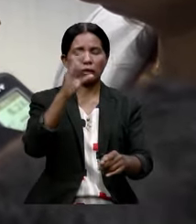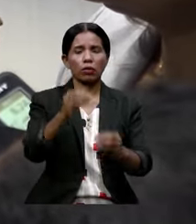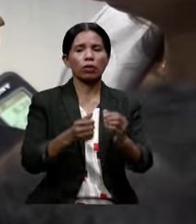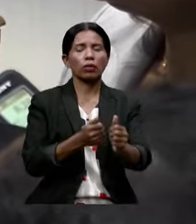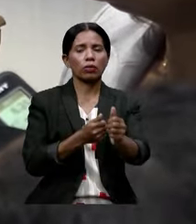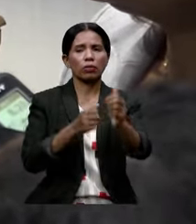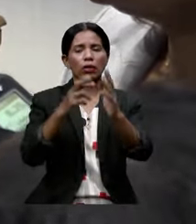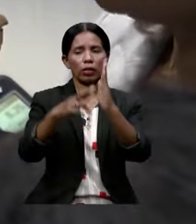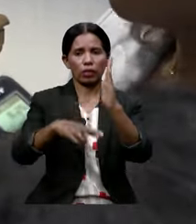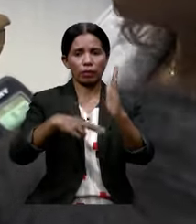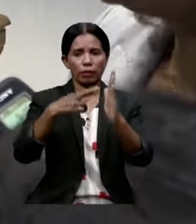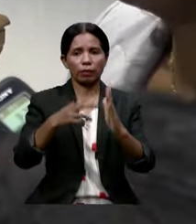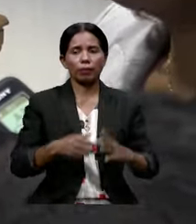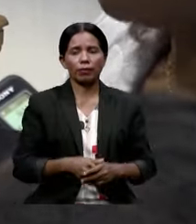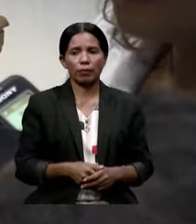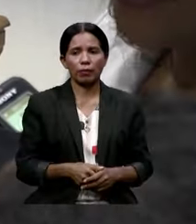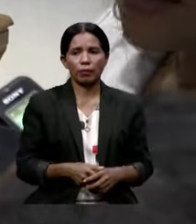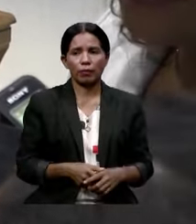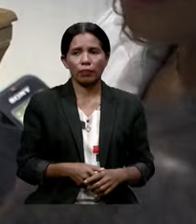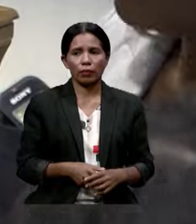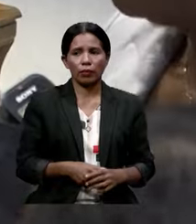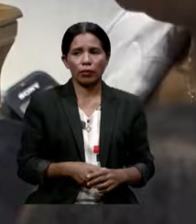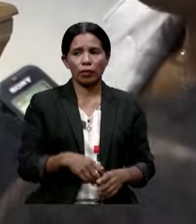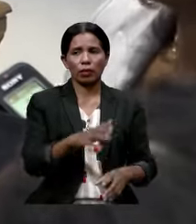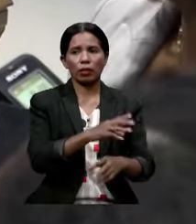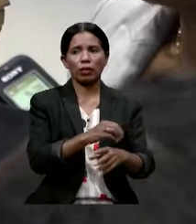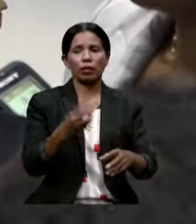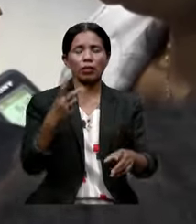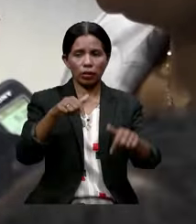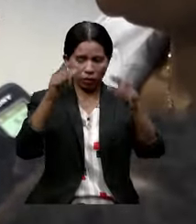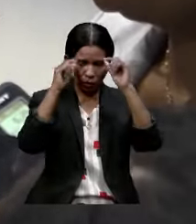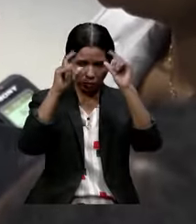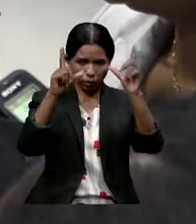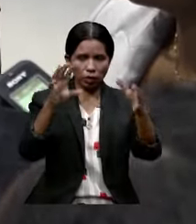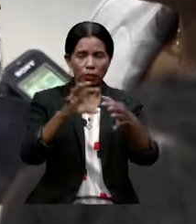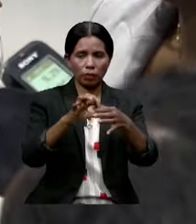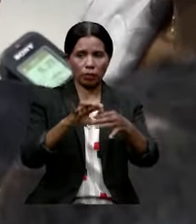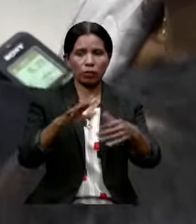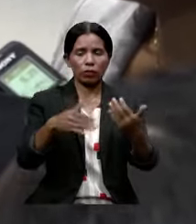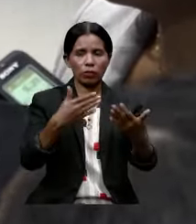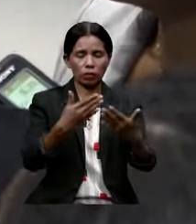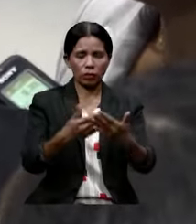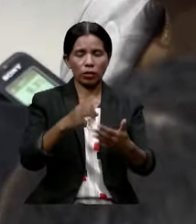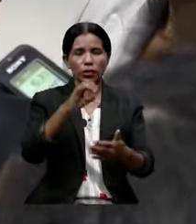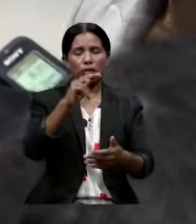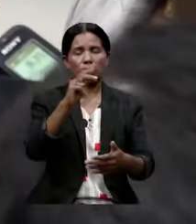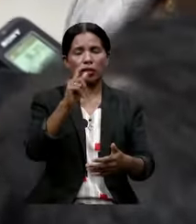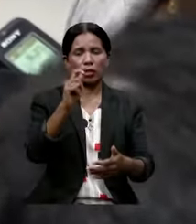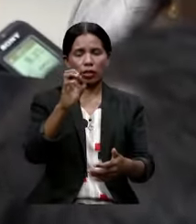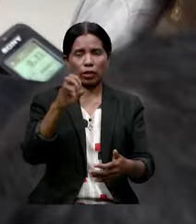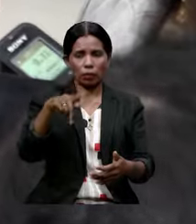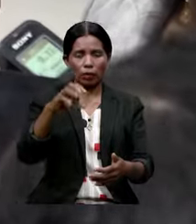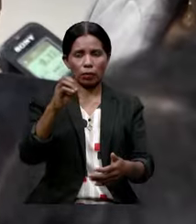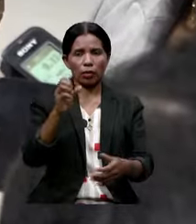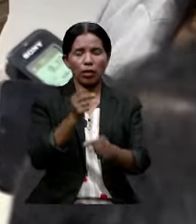requisitos. Além do mais, Interpol e Timor-Leste, membro Interpol, Halo tinha mandato